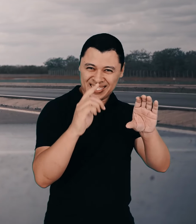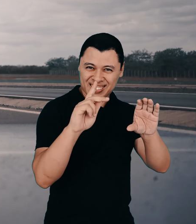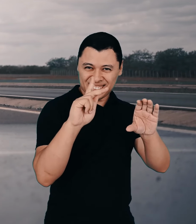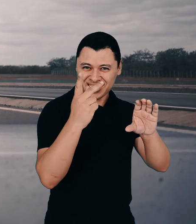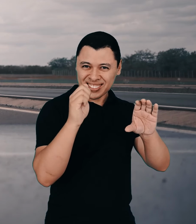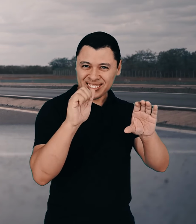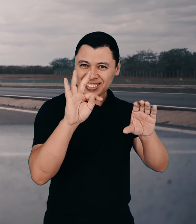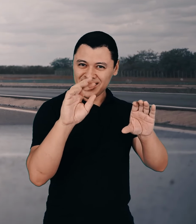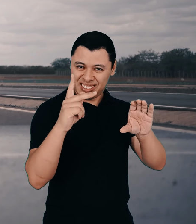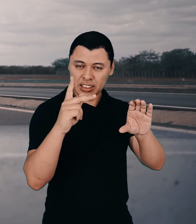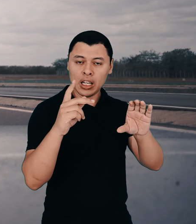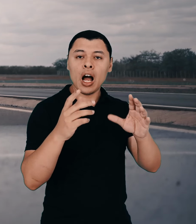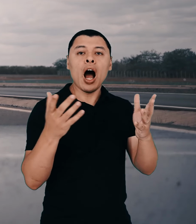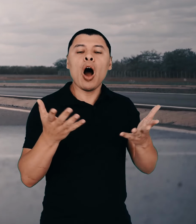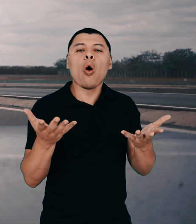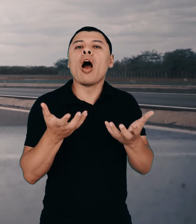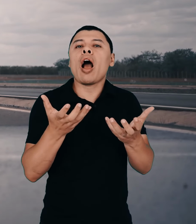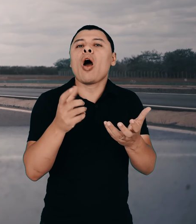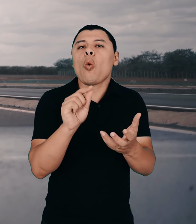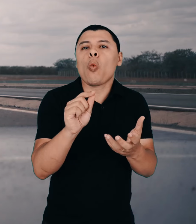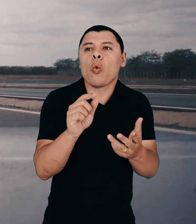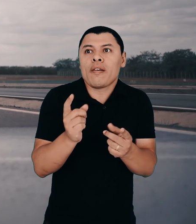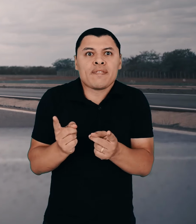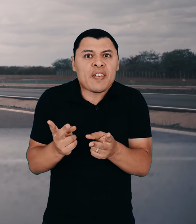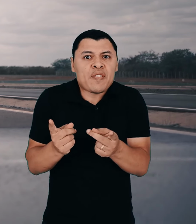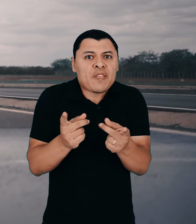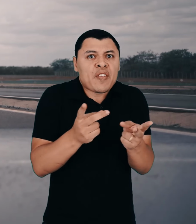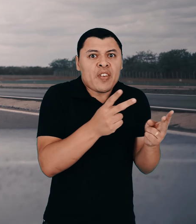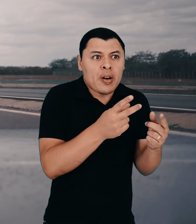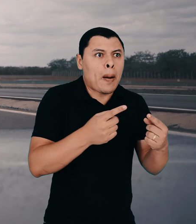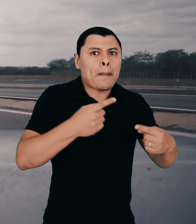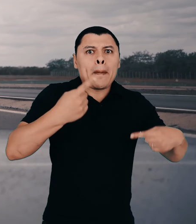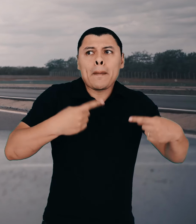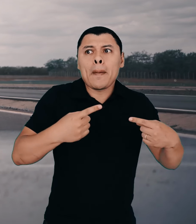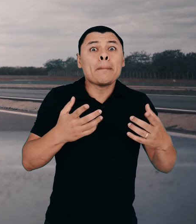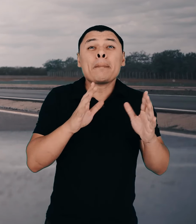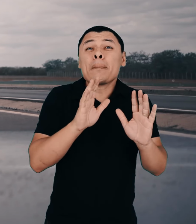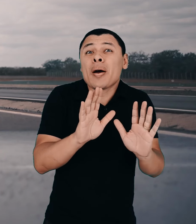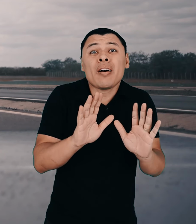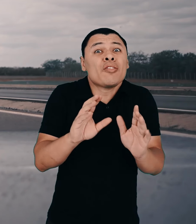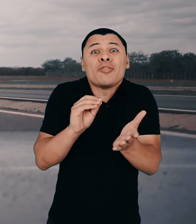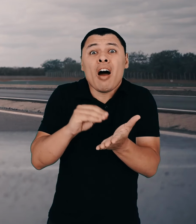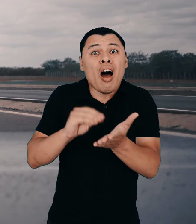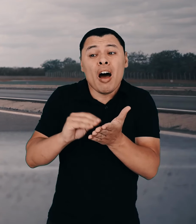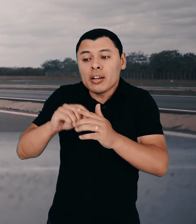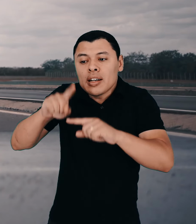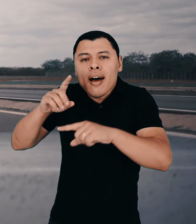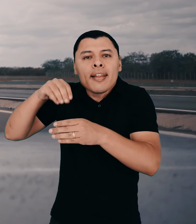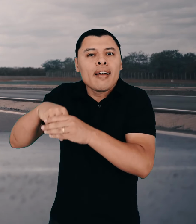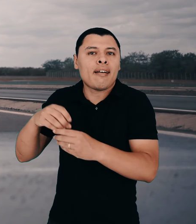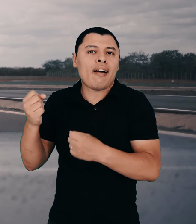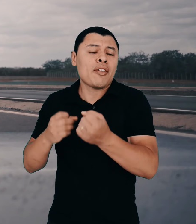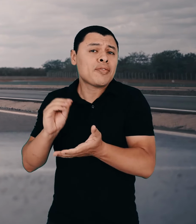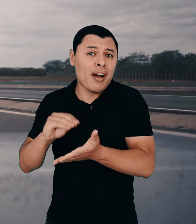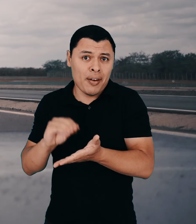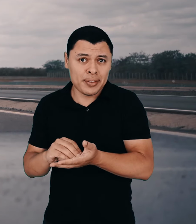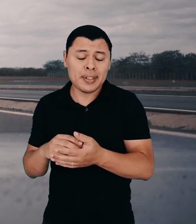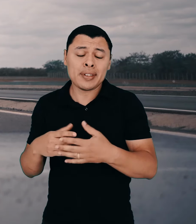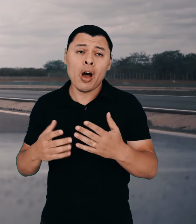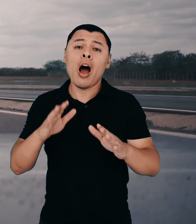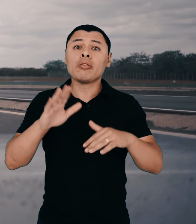investir mais em veículos com maior margem, justamente porque eles têm menos componentes disponíveis no mercado. E aí o resultado é esse, você tem veículos ou